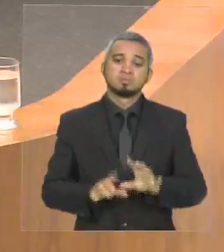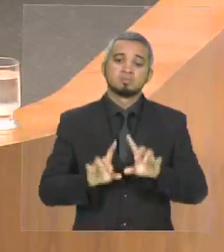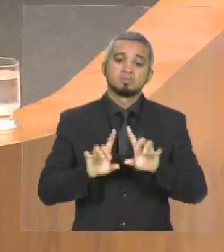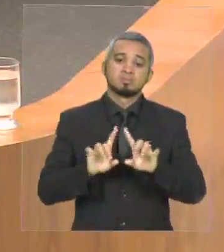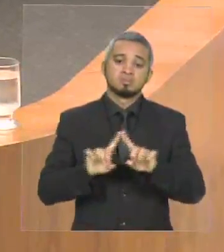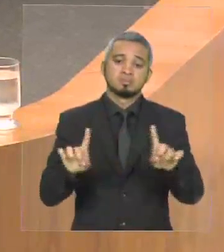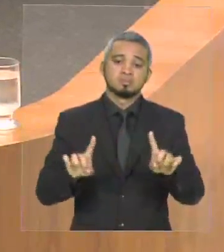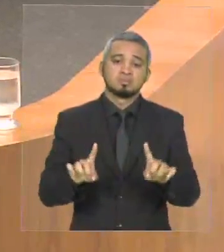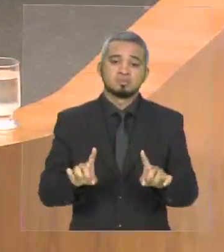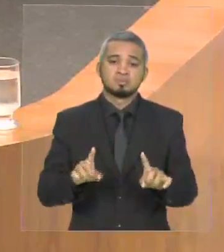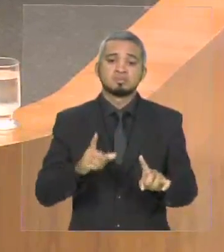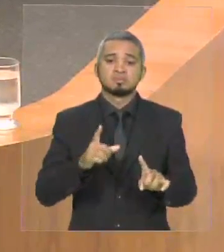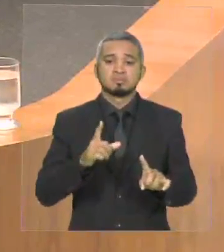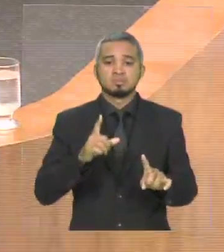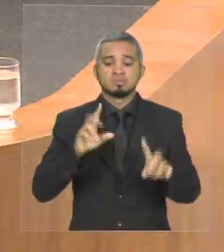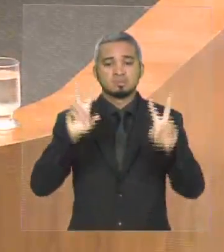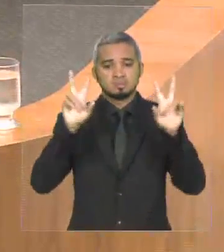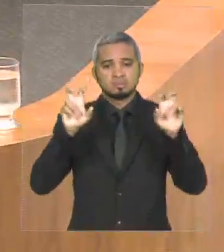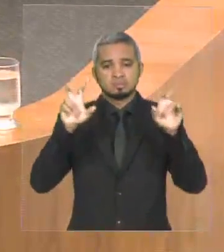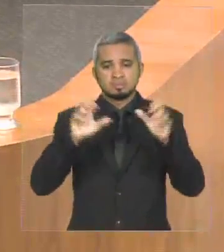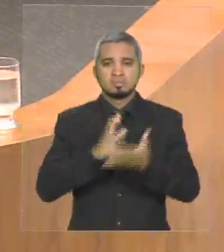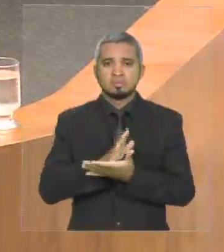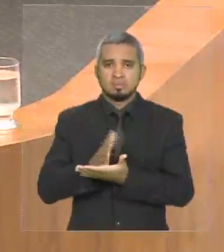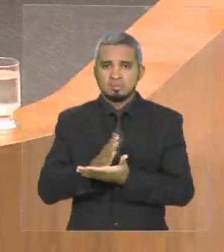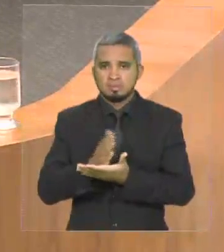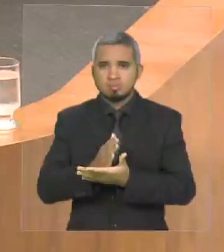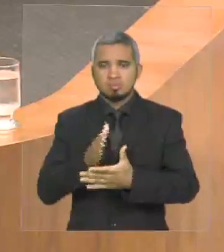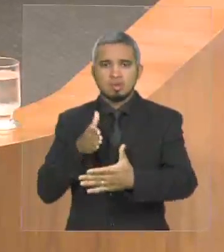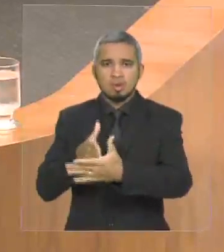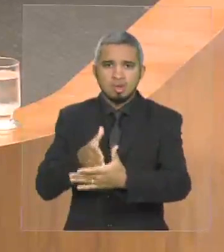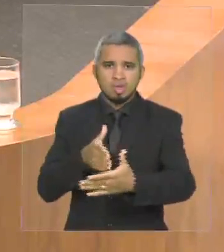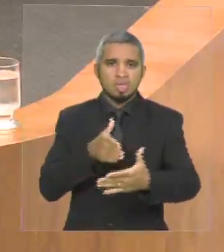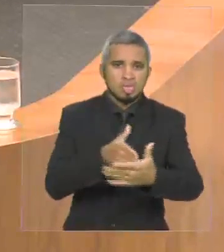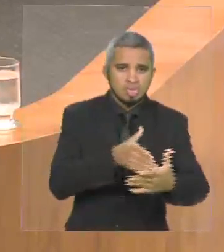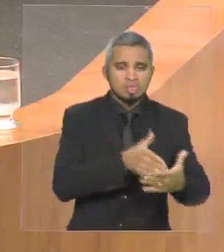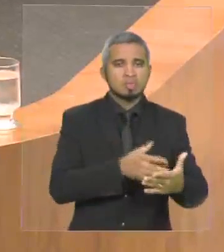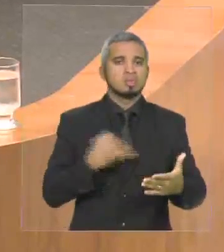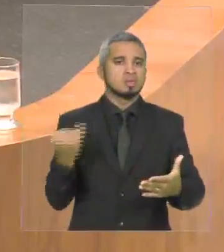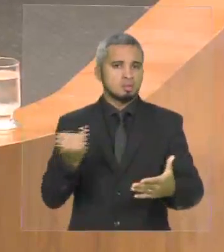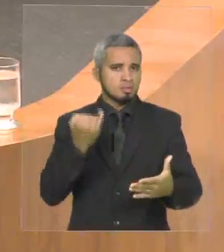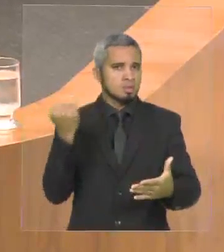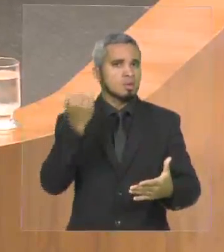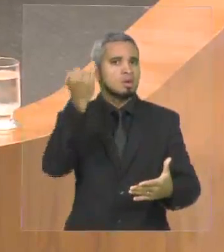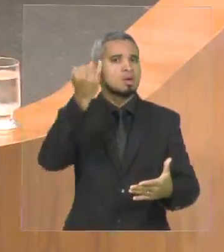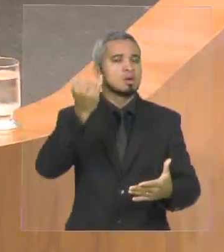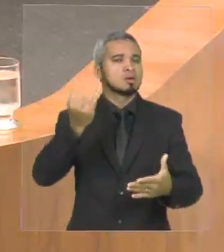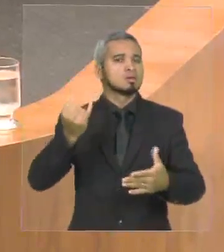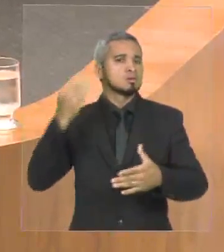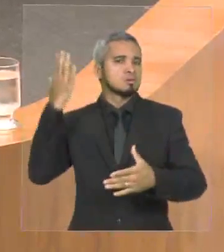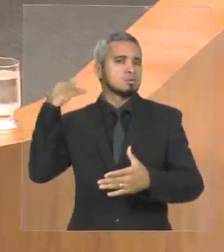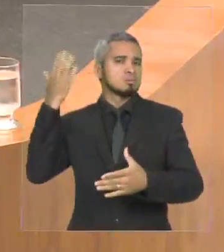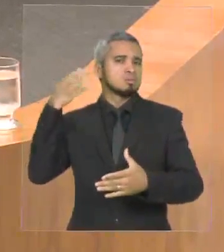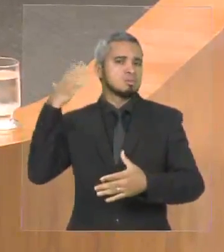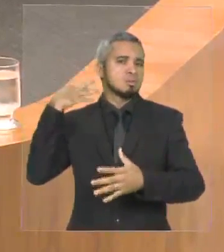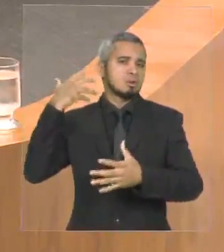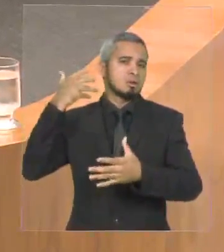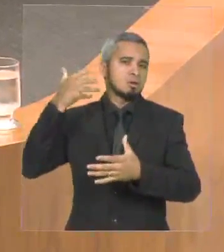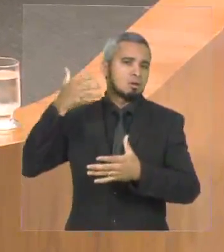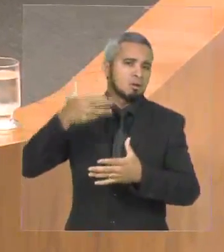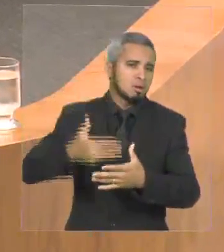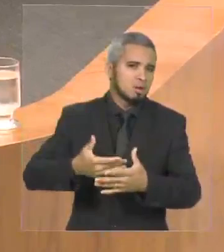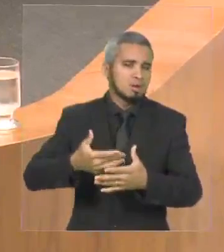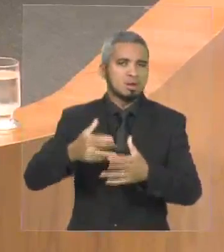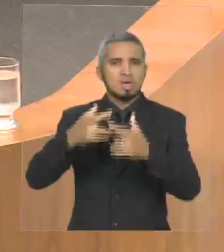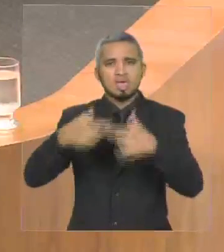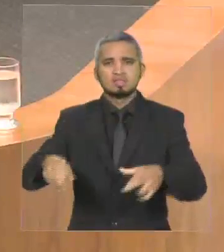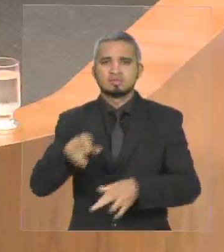a questão dos limites é uma questão grave e antiga e nunca resolvida. E nós precisamos resolver, e acho que é a oportunidade também